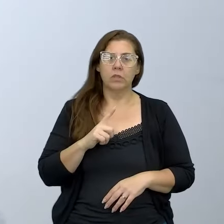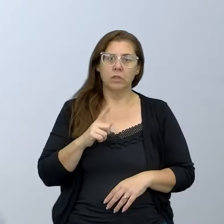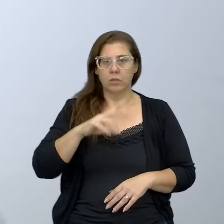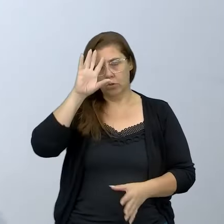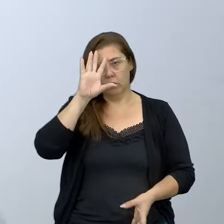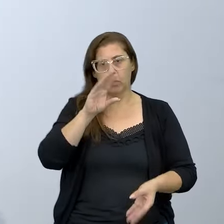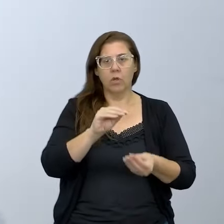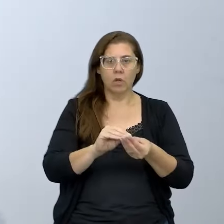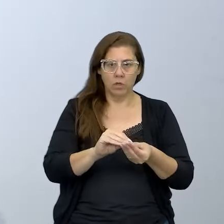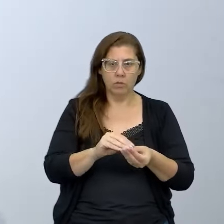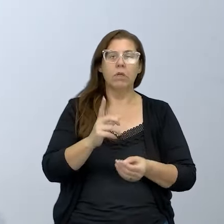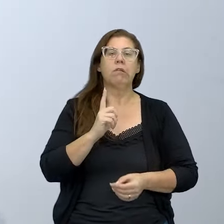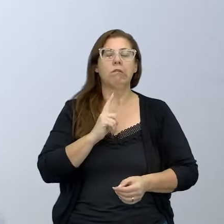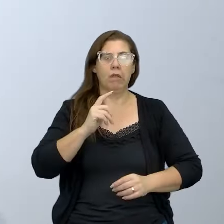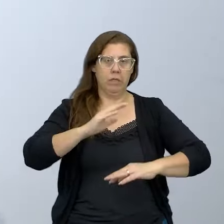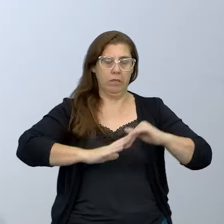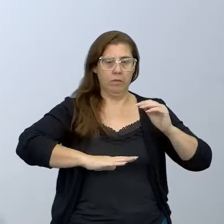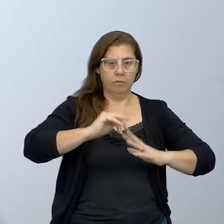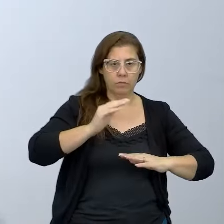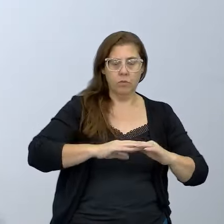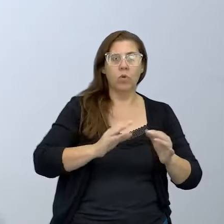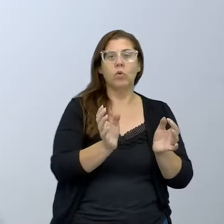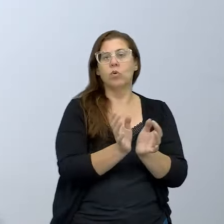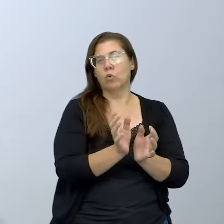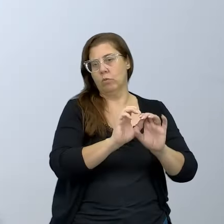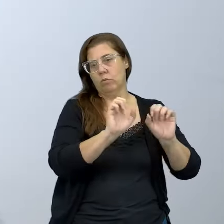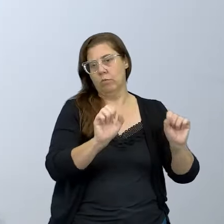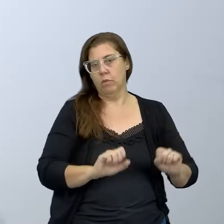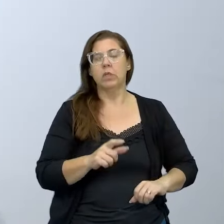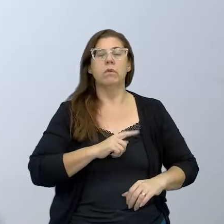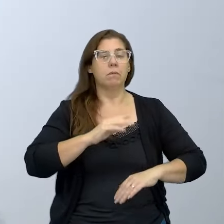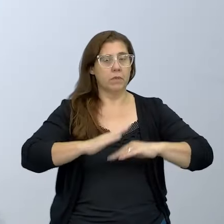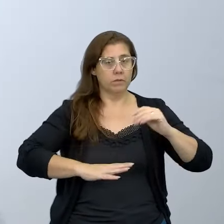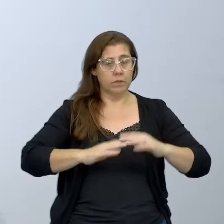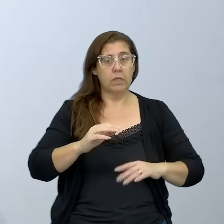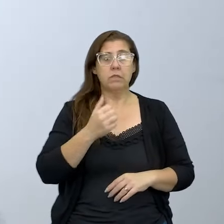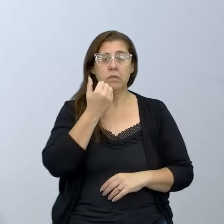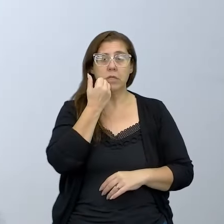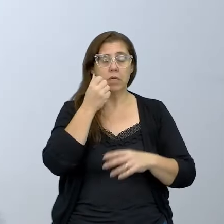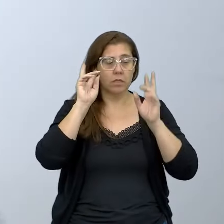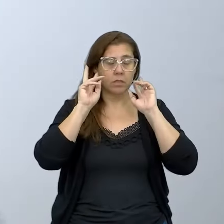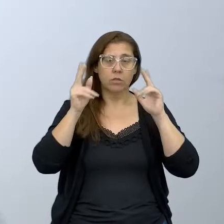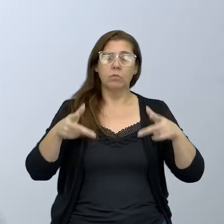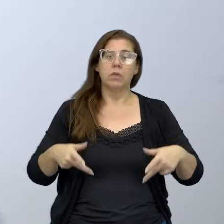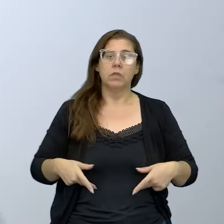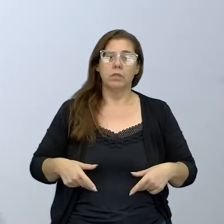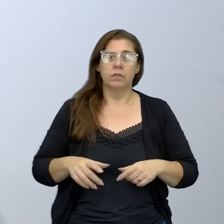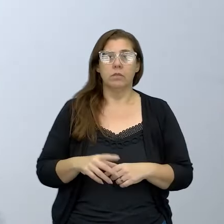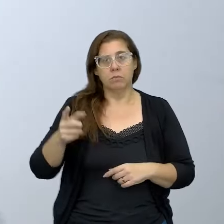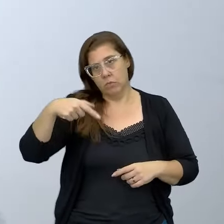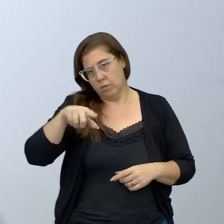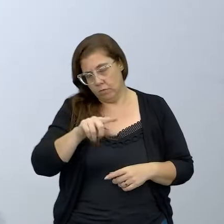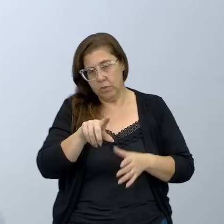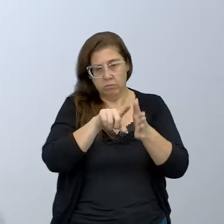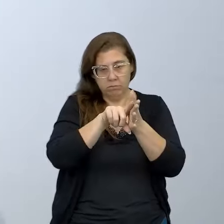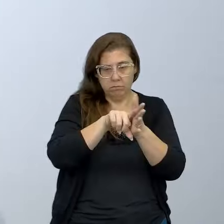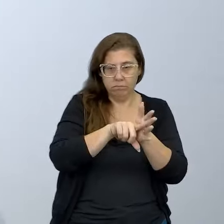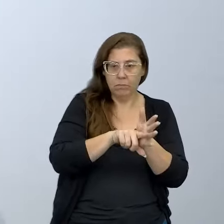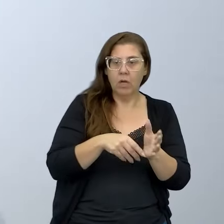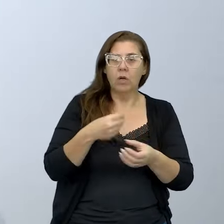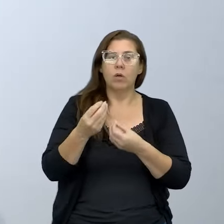do componente, tem as habilidades dos eixos estruturantes e as habilidades das ciências humanas e sociais aplicadas, para vocês consultarem.